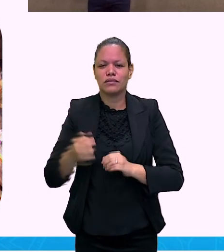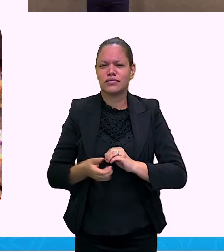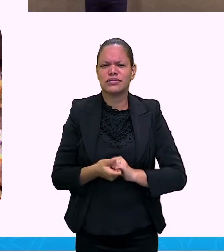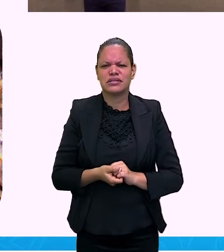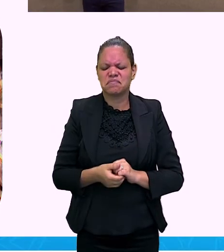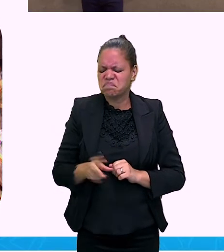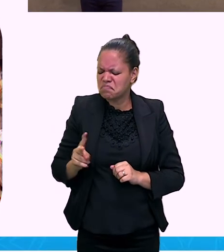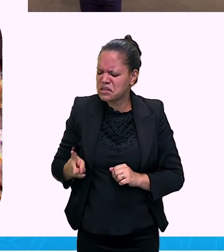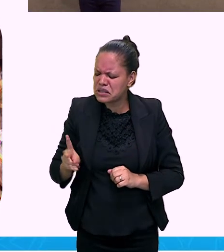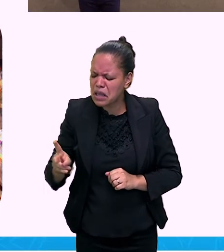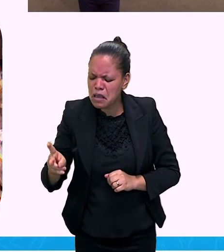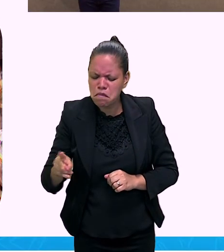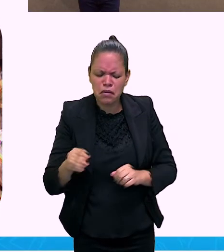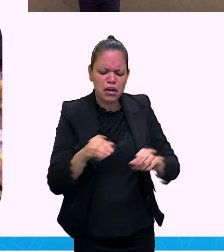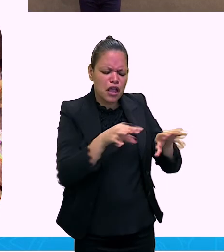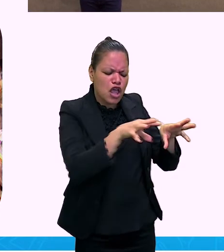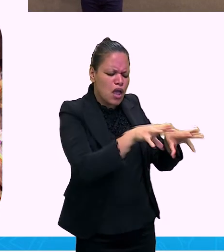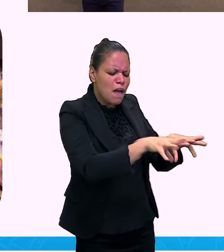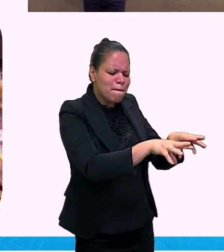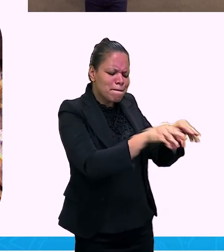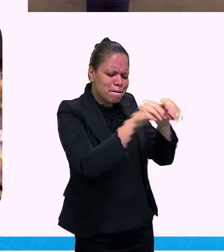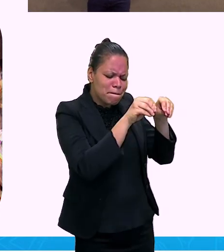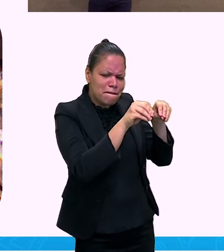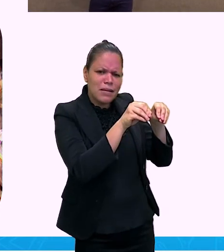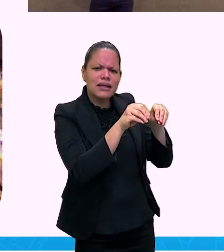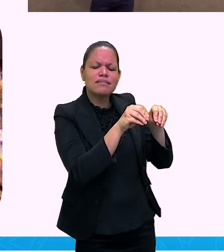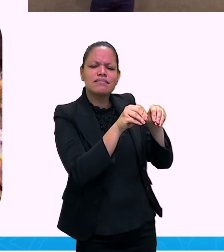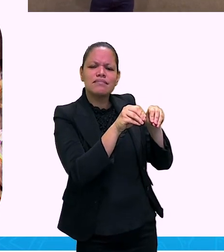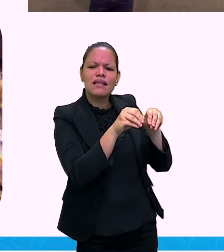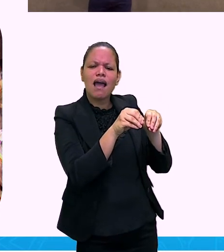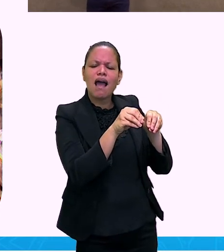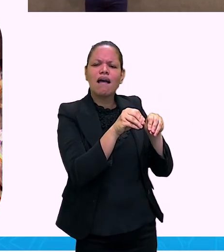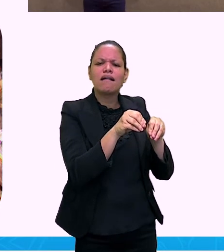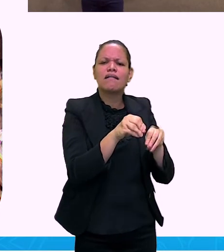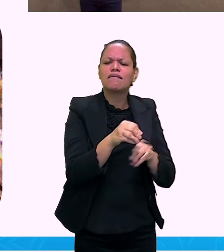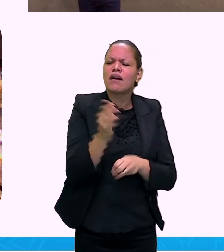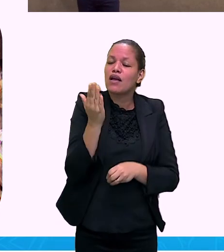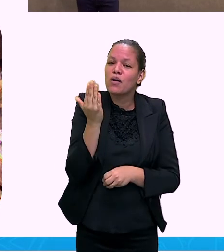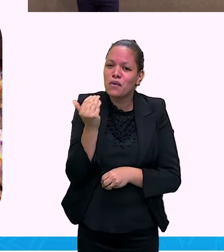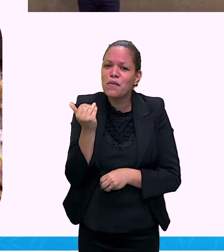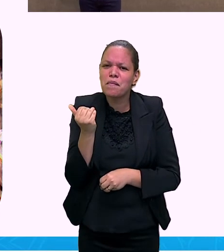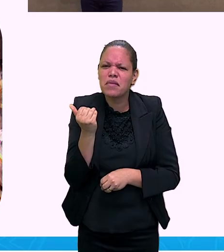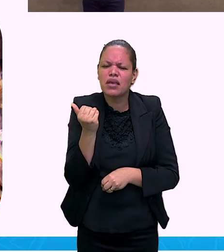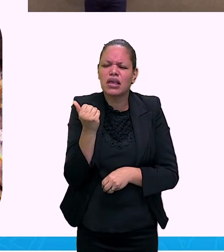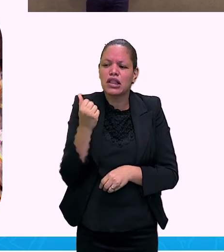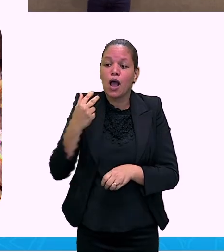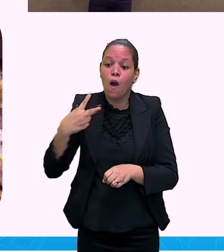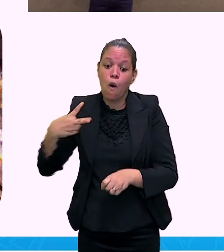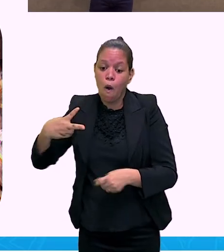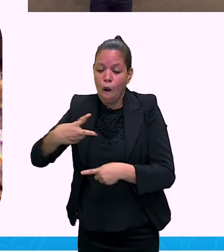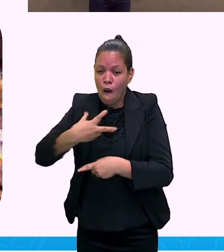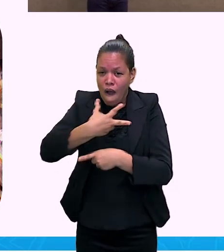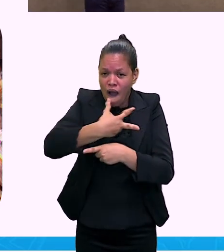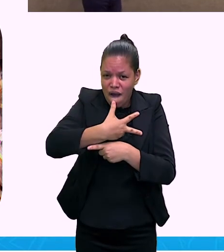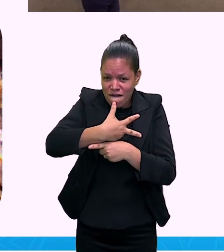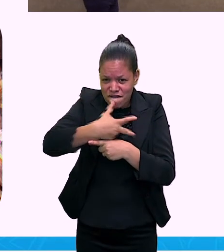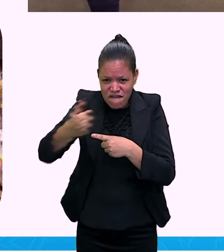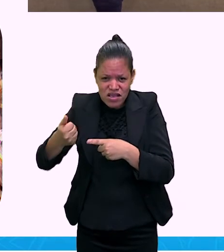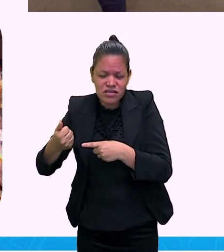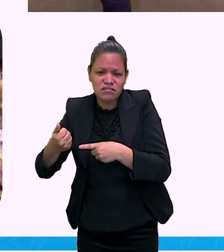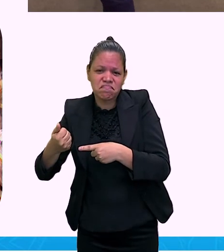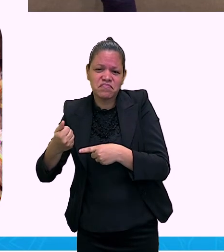eles travavam alguma guerra e conseguiam ganhar, eles faziam essa prática, né, de dança. Para fazer o